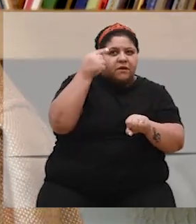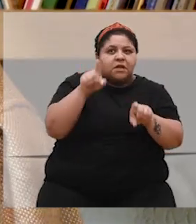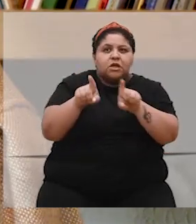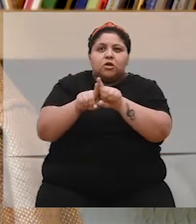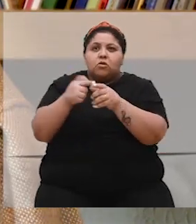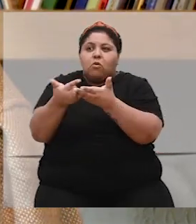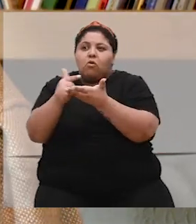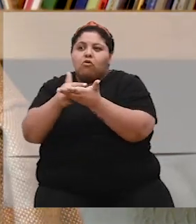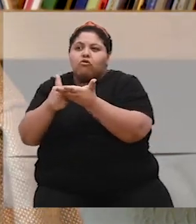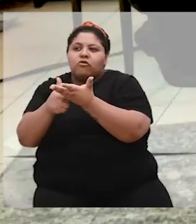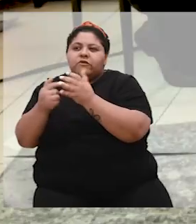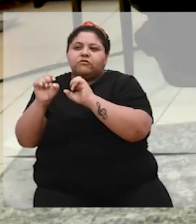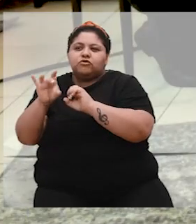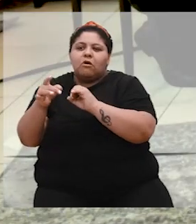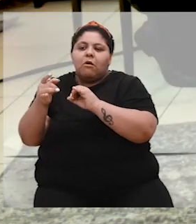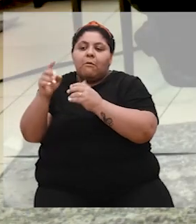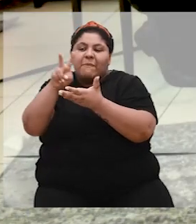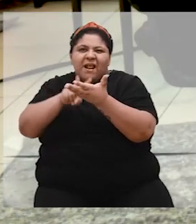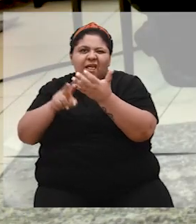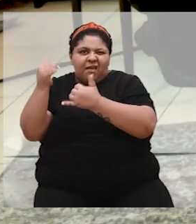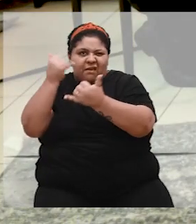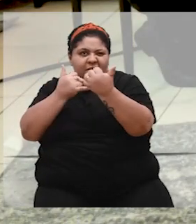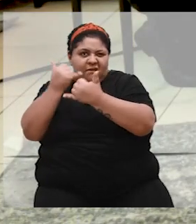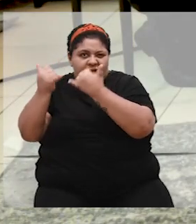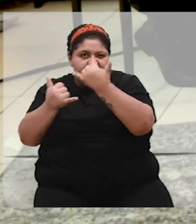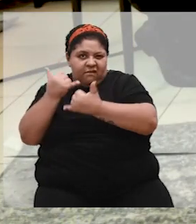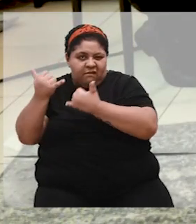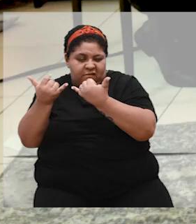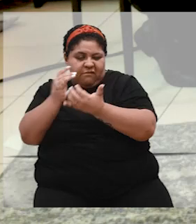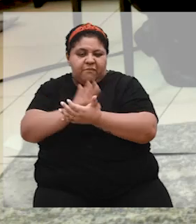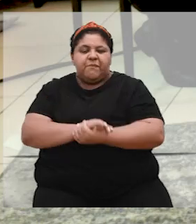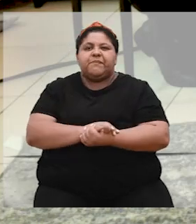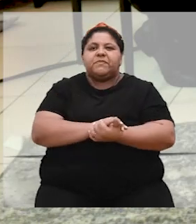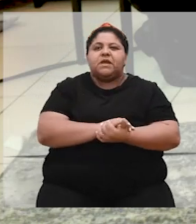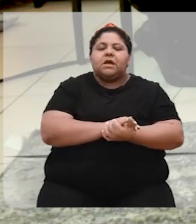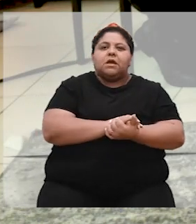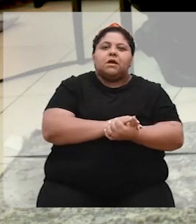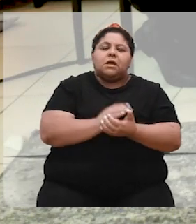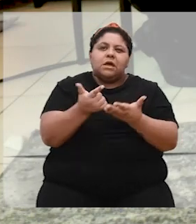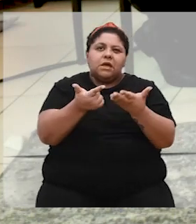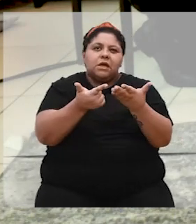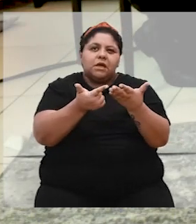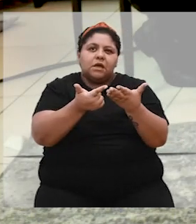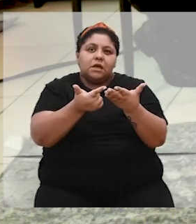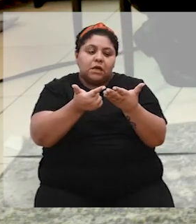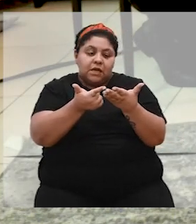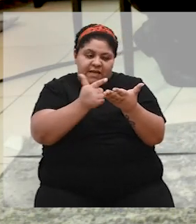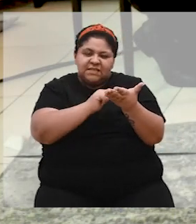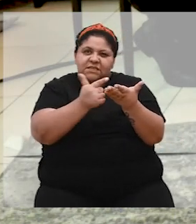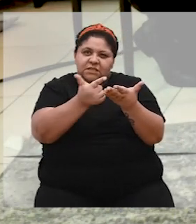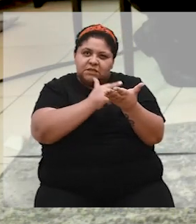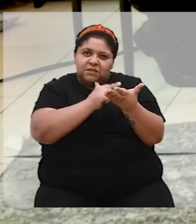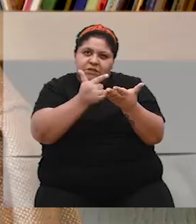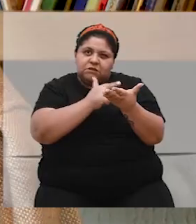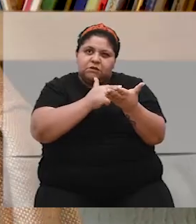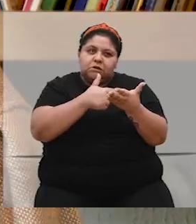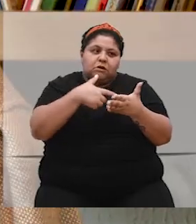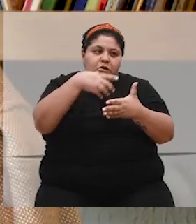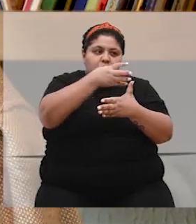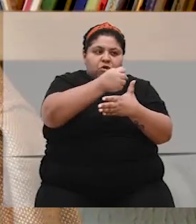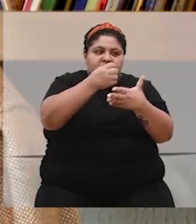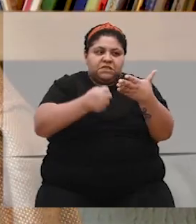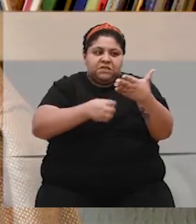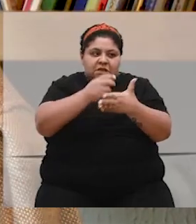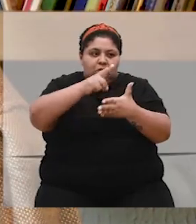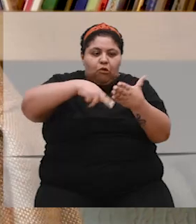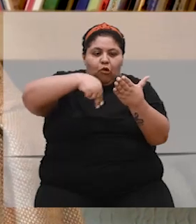para entretenimento. O objeto livro, esse códice que a gente chama, né? Esse feixe de páginas ou grampeado,